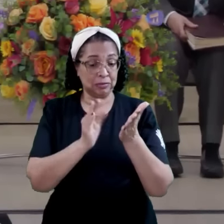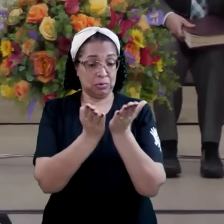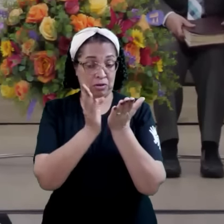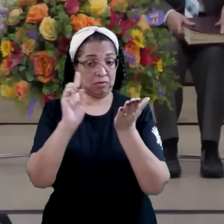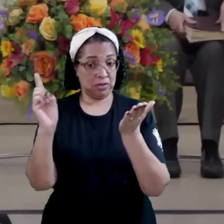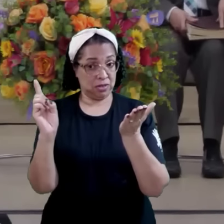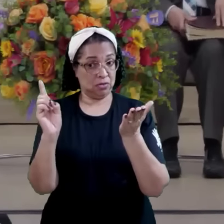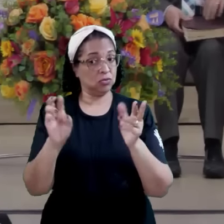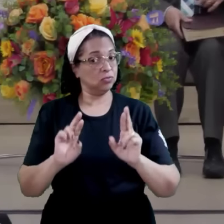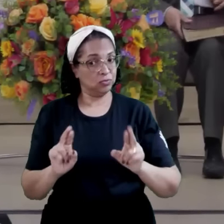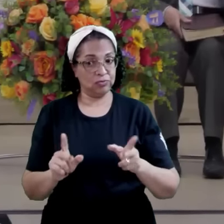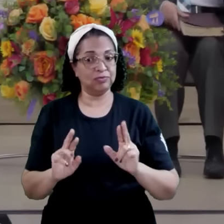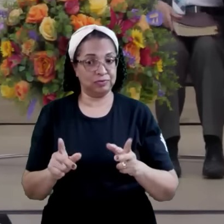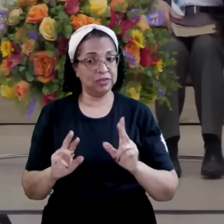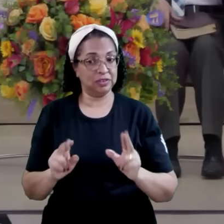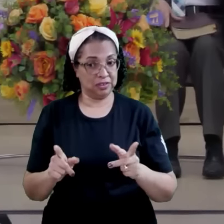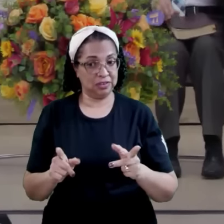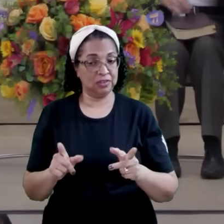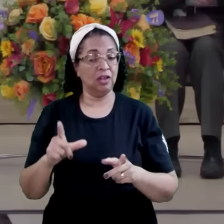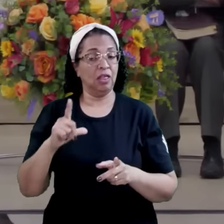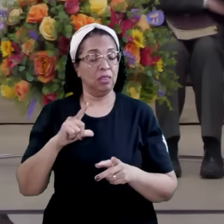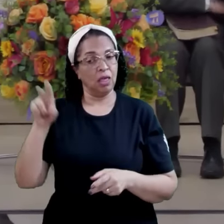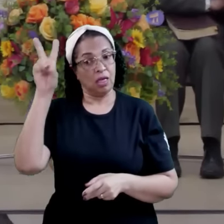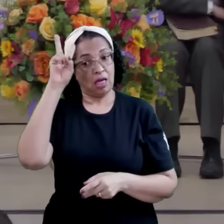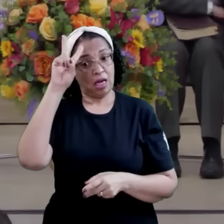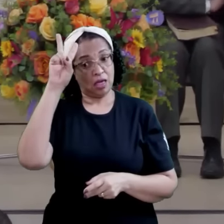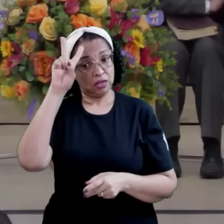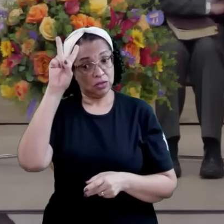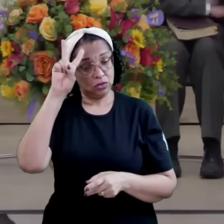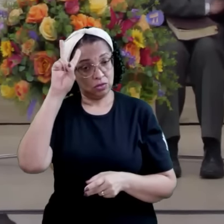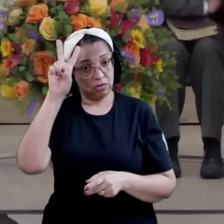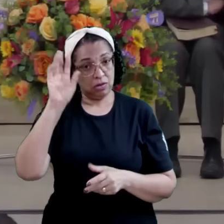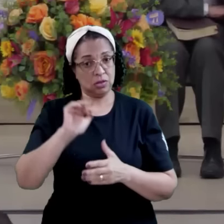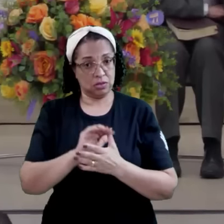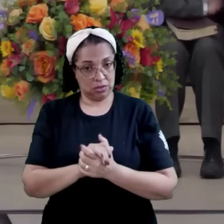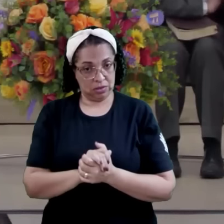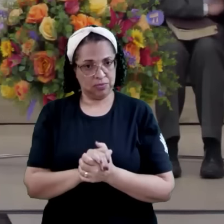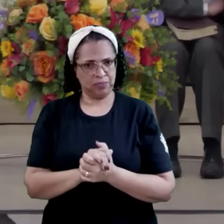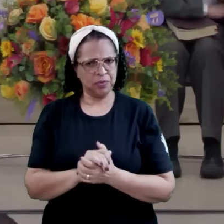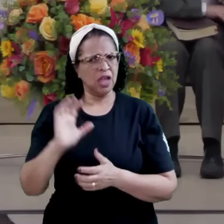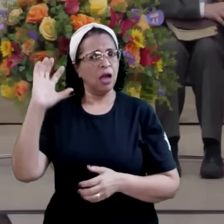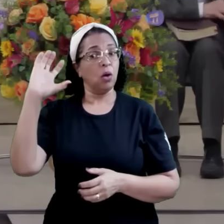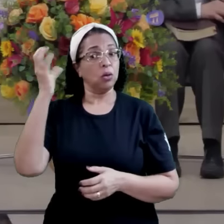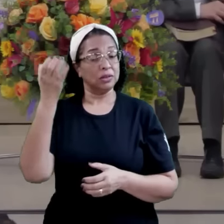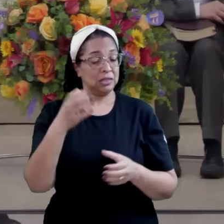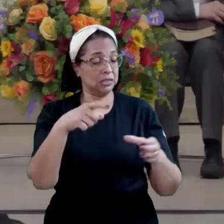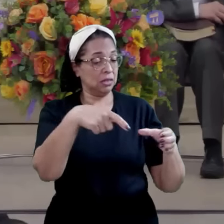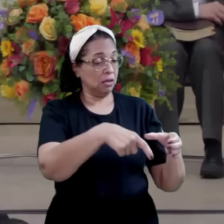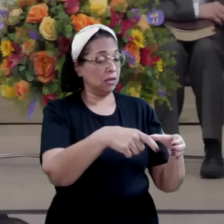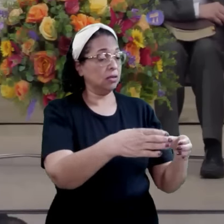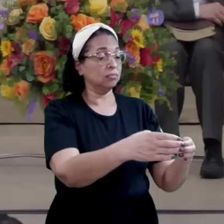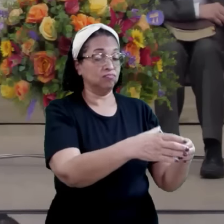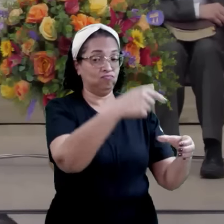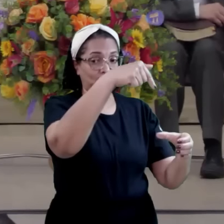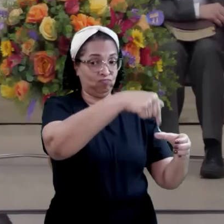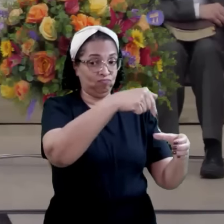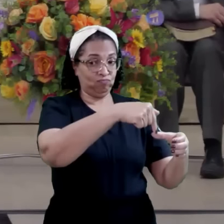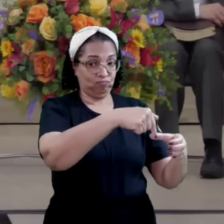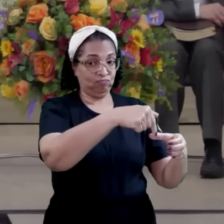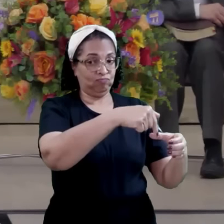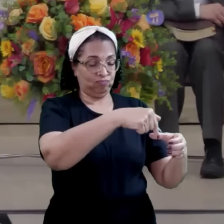história está dizendo na sequência um de outro dois episódios que acontece na mesma cidade a cidade chamada